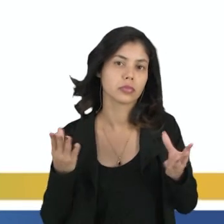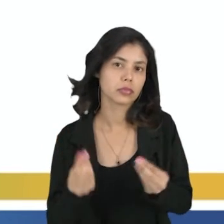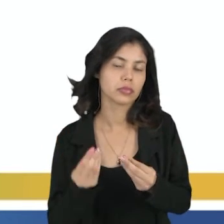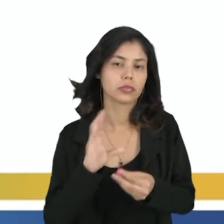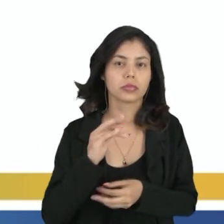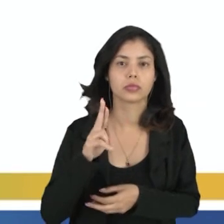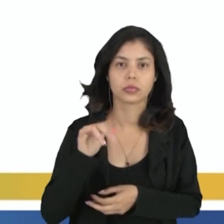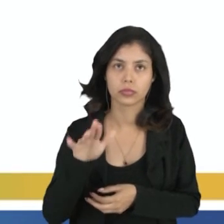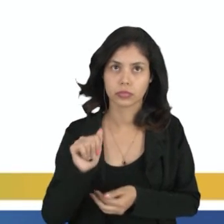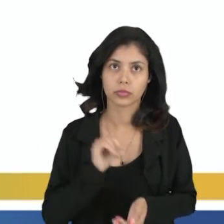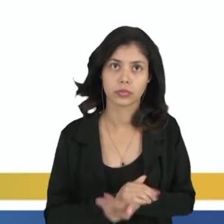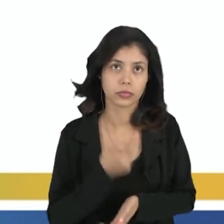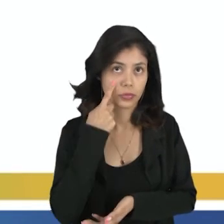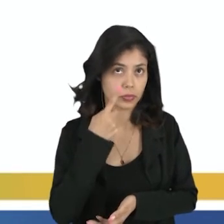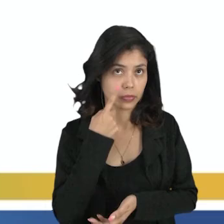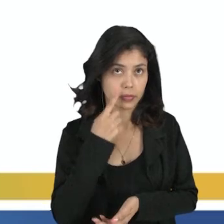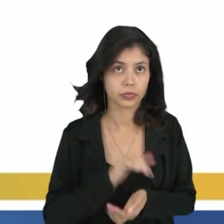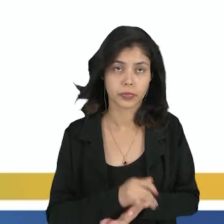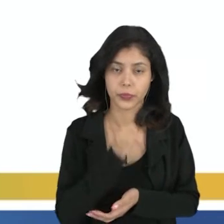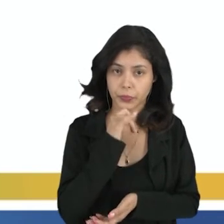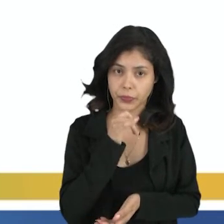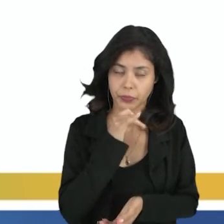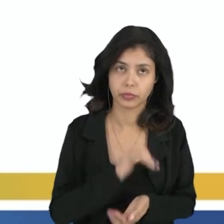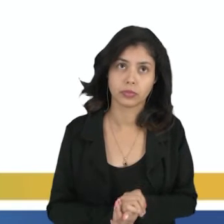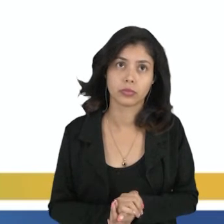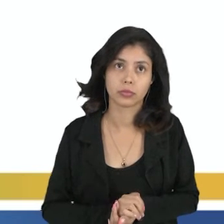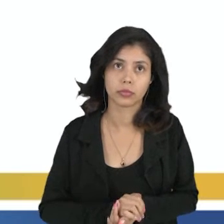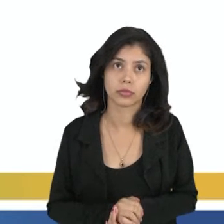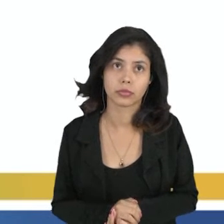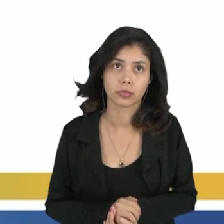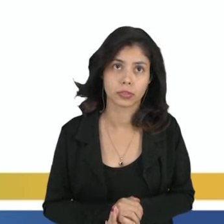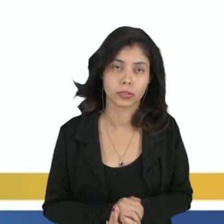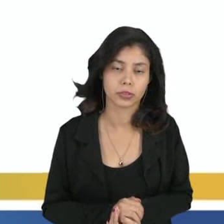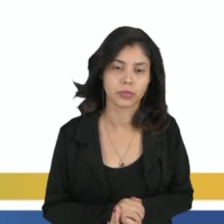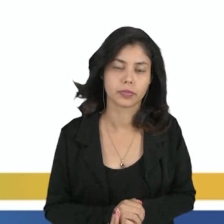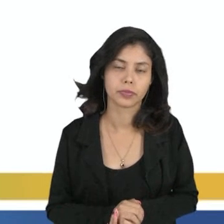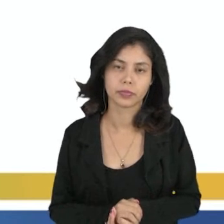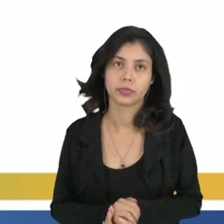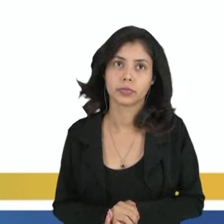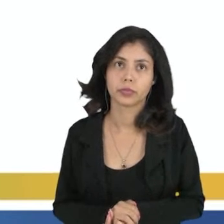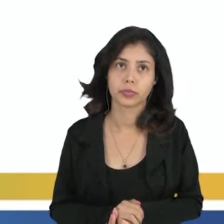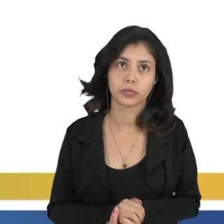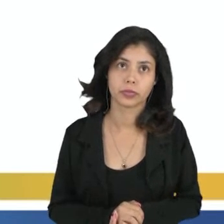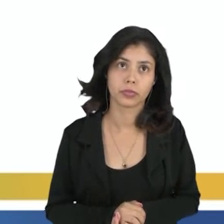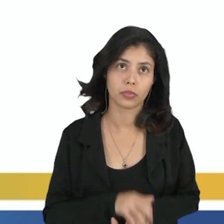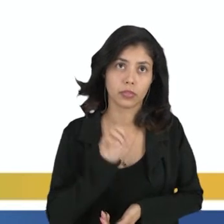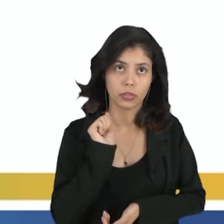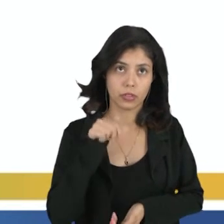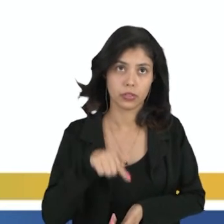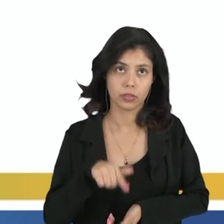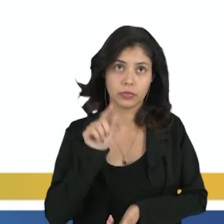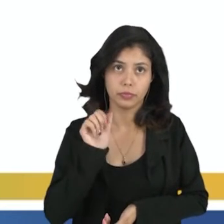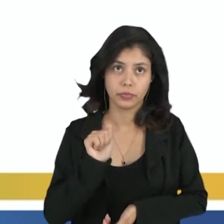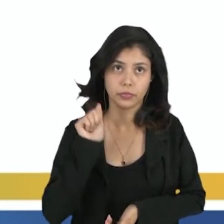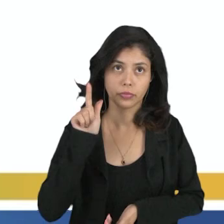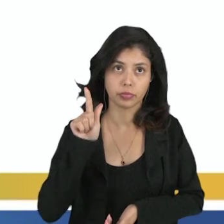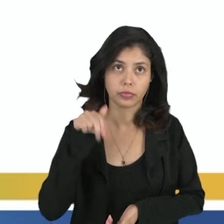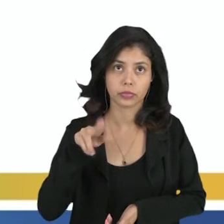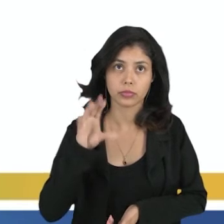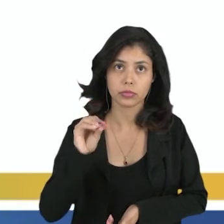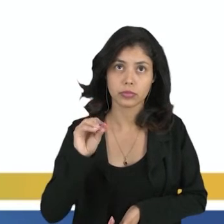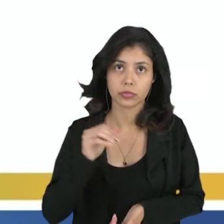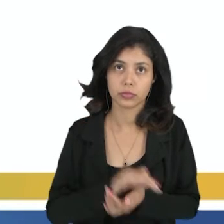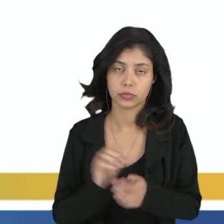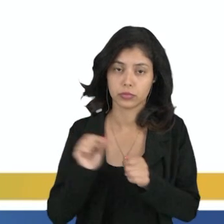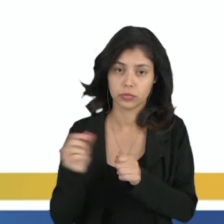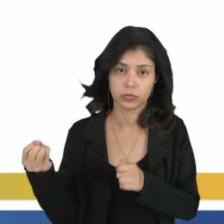substâncias compostas. Vamos ver aqui o exemplo? Então, nós temos aqui Nitrato de prata reagindo com cloreto de sódio,